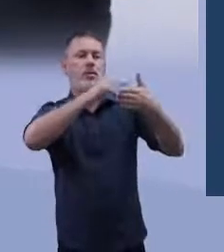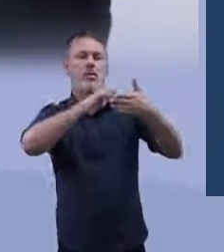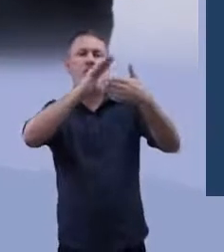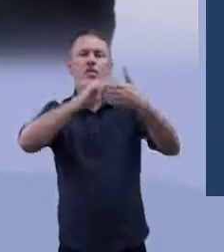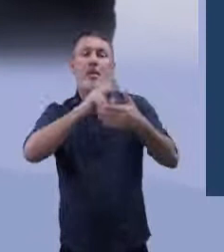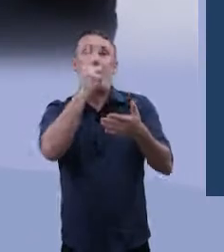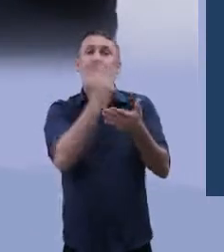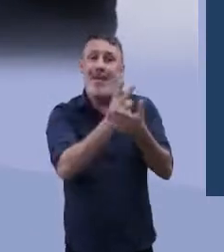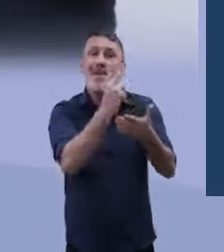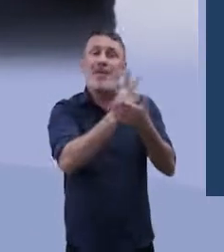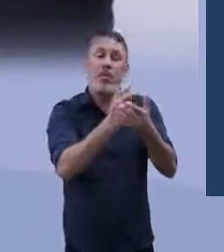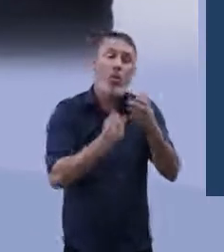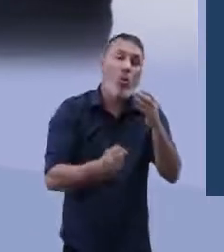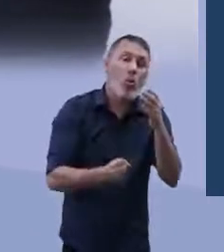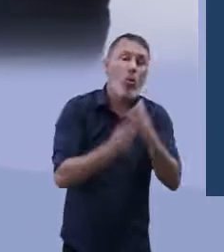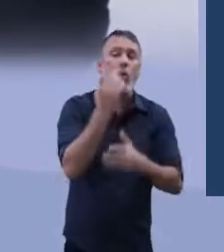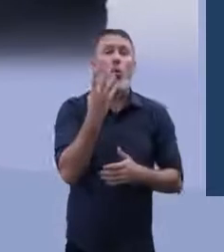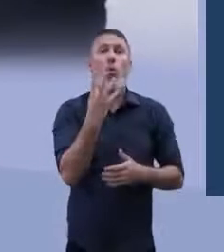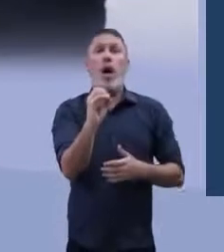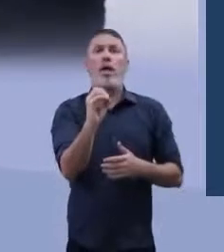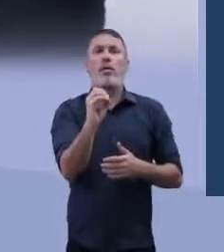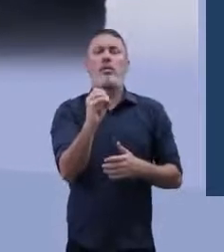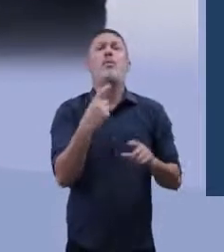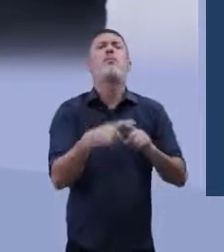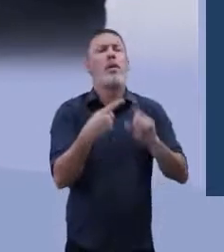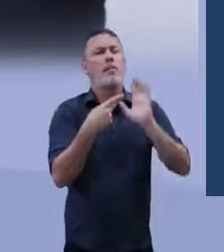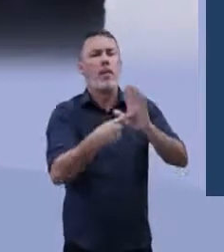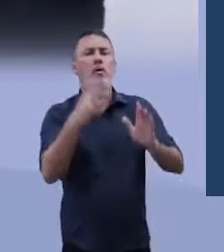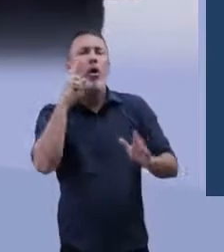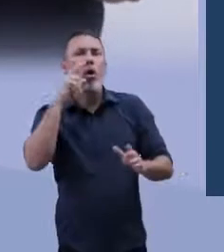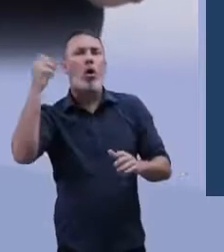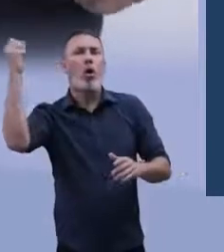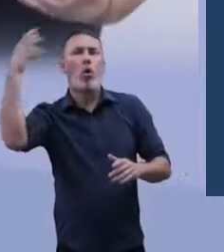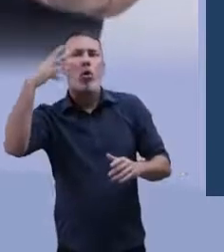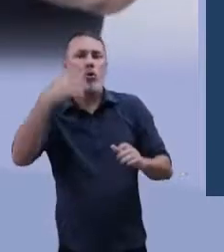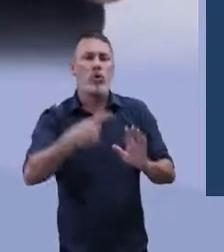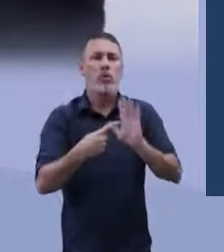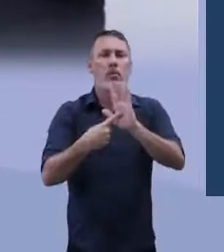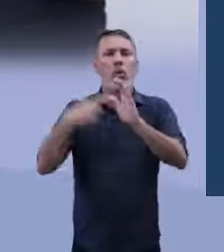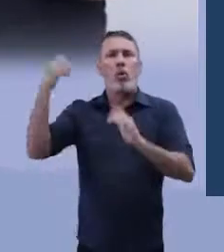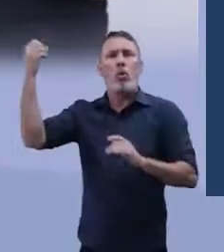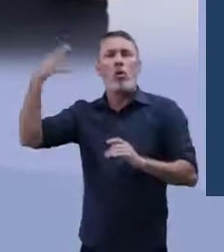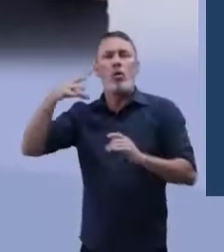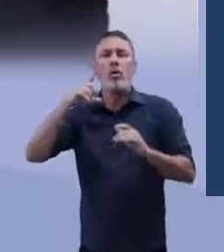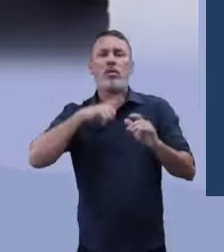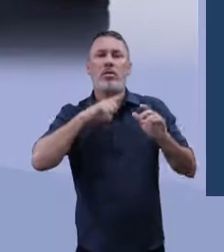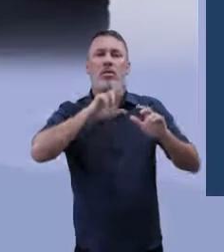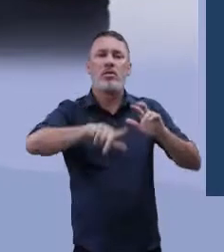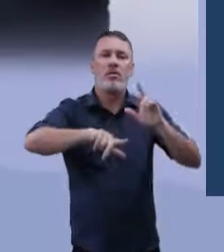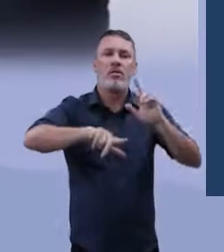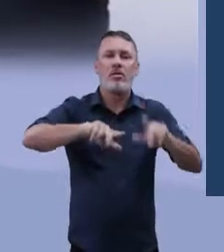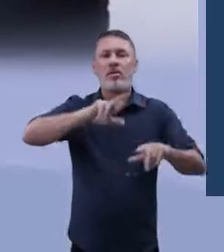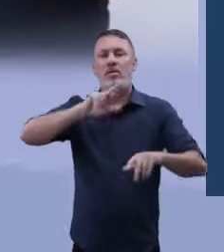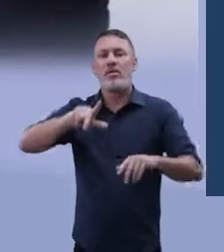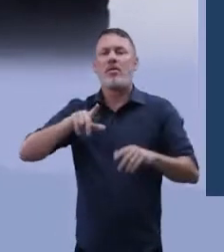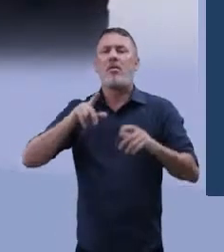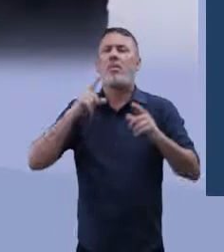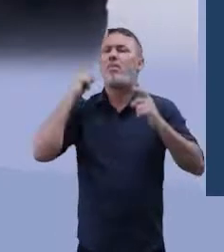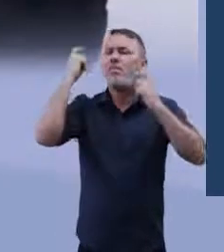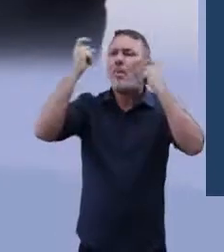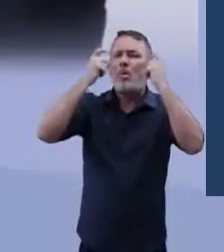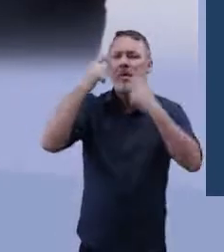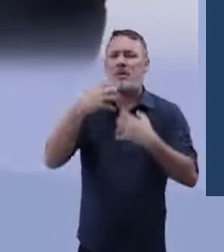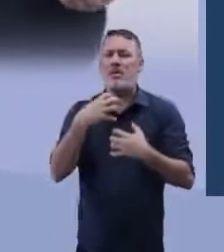para mostrar a incidência de luz. Eles não se importam com subjetividade, ou seja, não